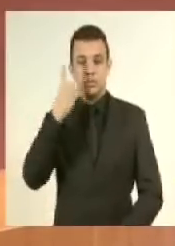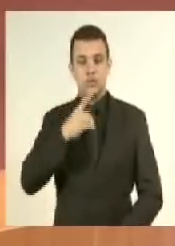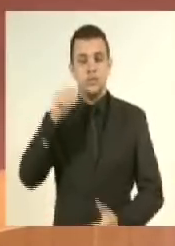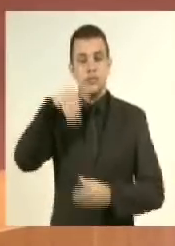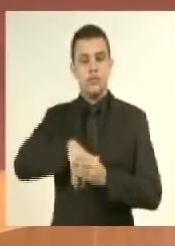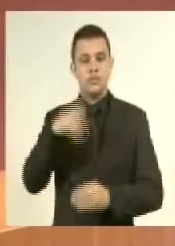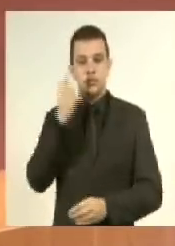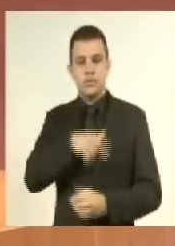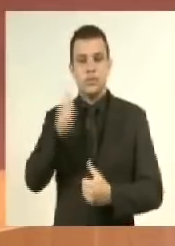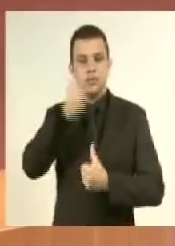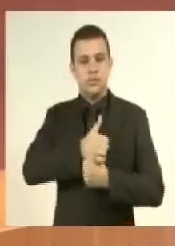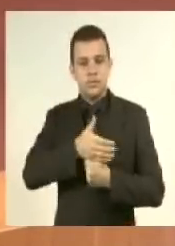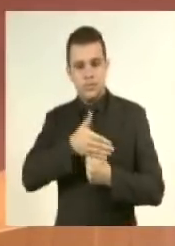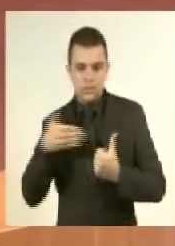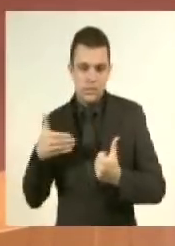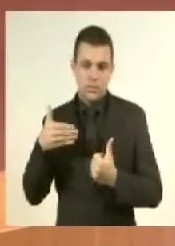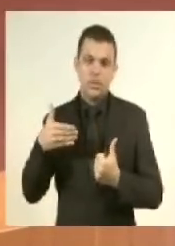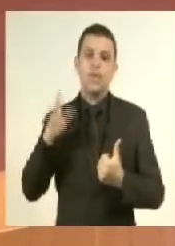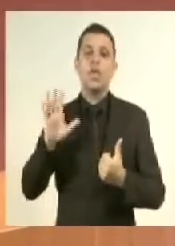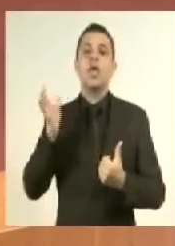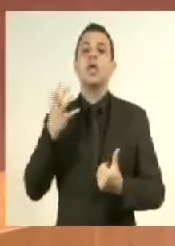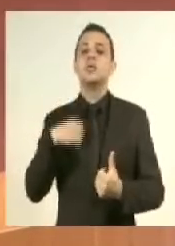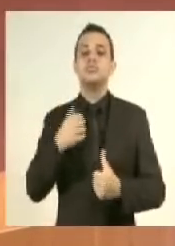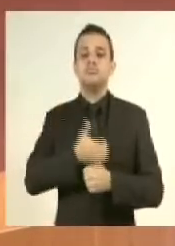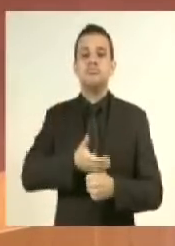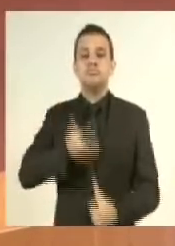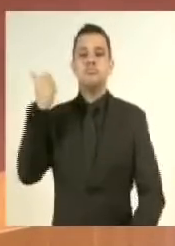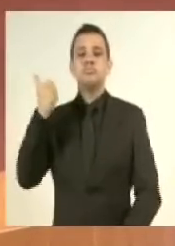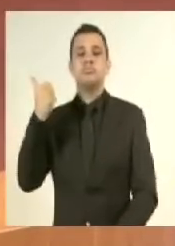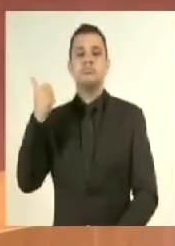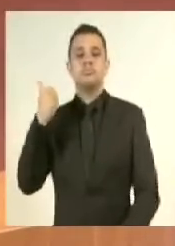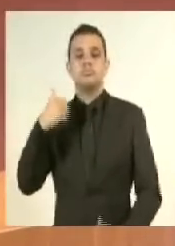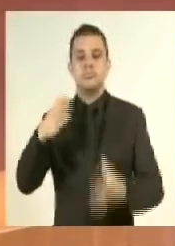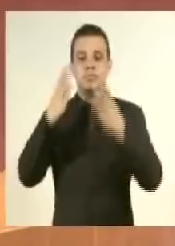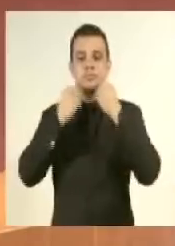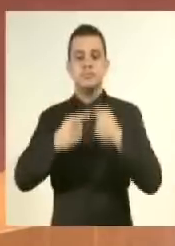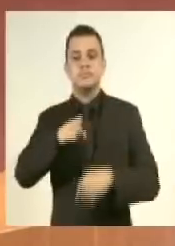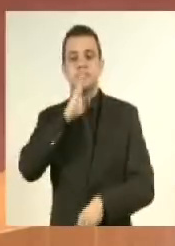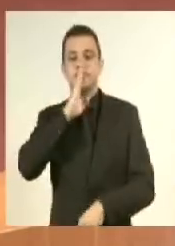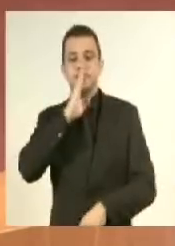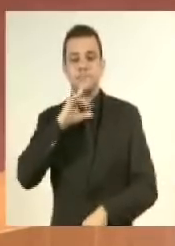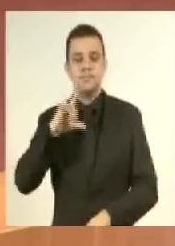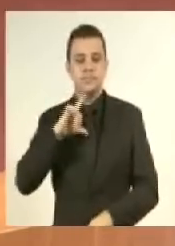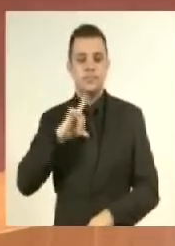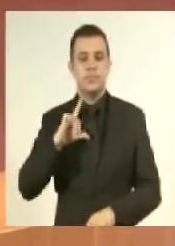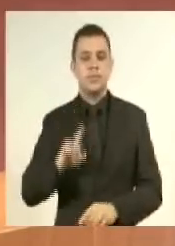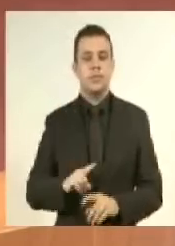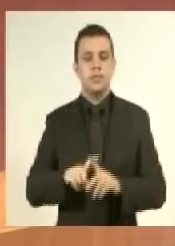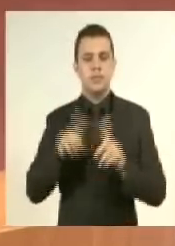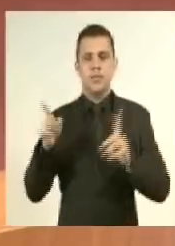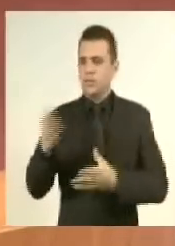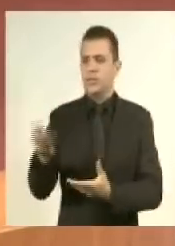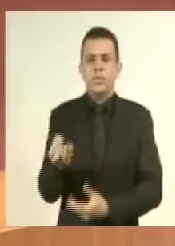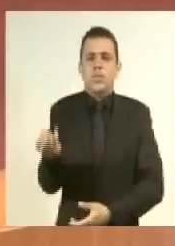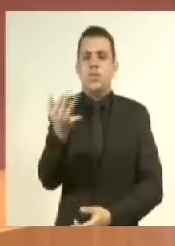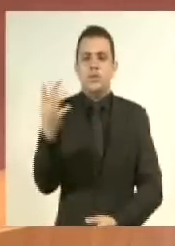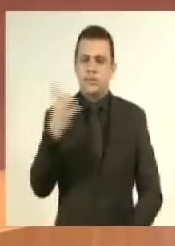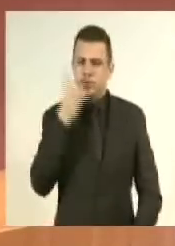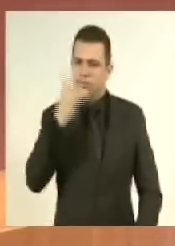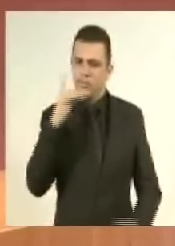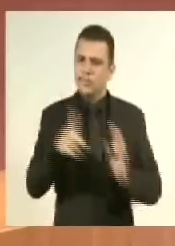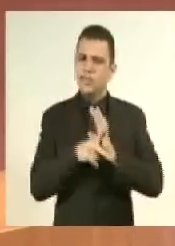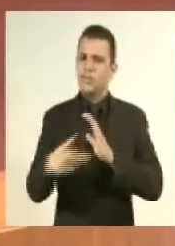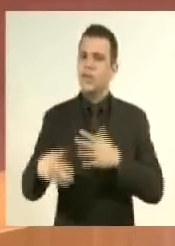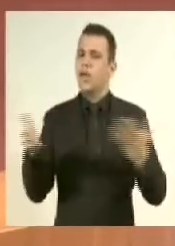eleita legitimamente para poder calar a voz. Ele quer mais o quê? Ele já tem quantos deputados aqui nessa casa?